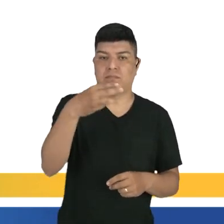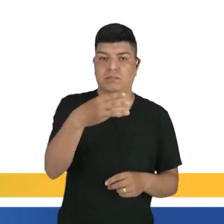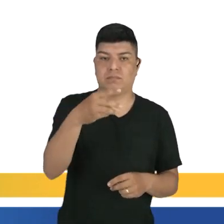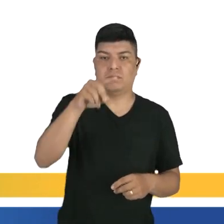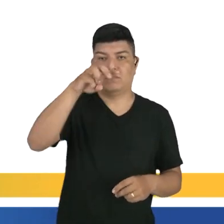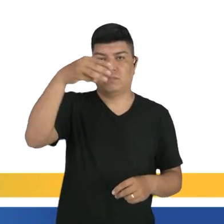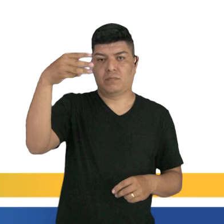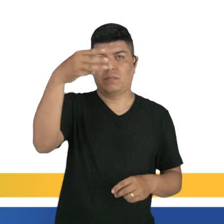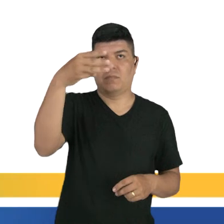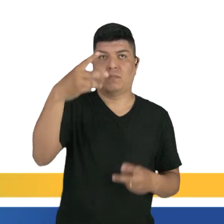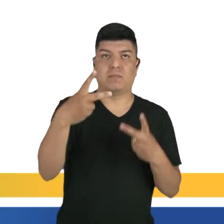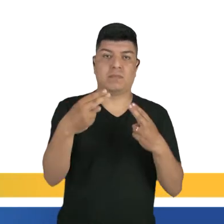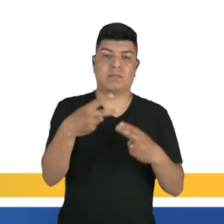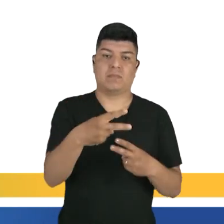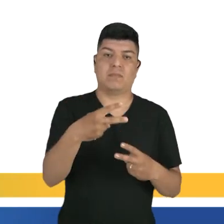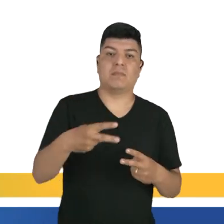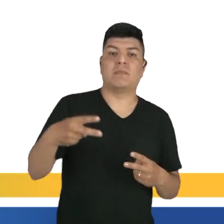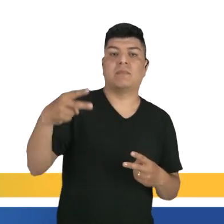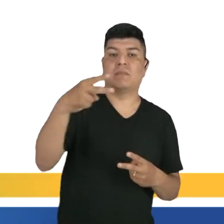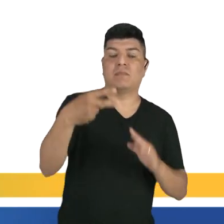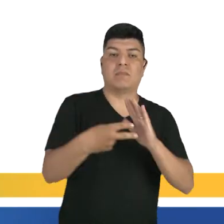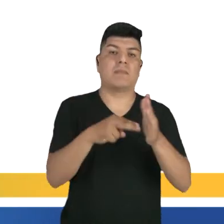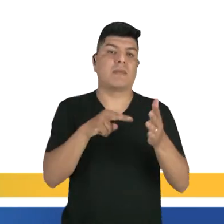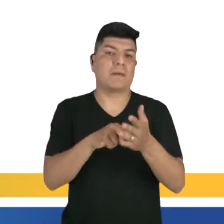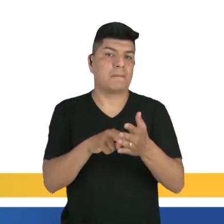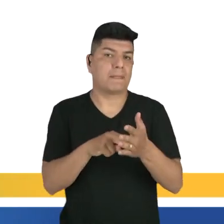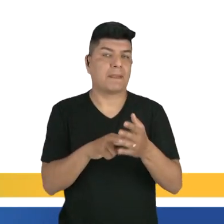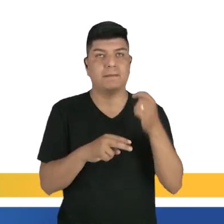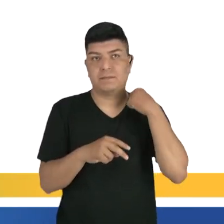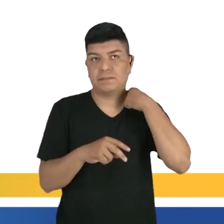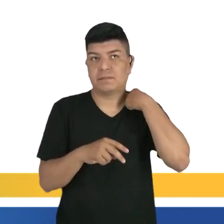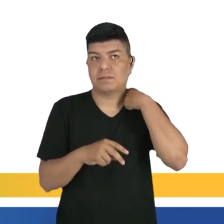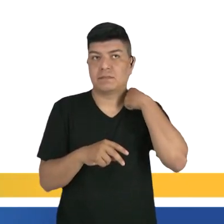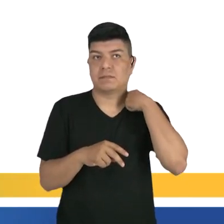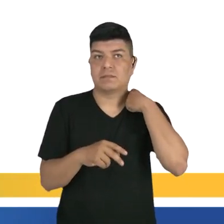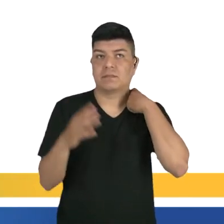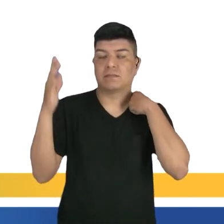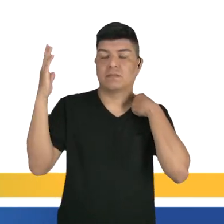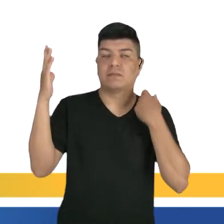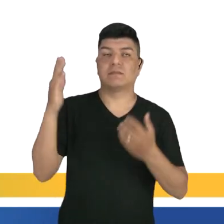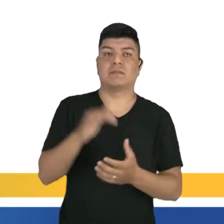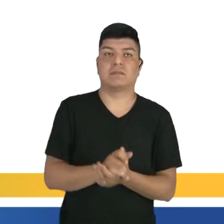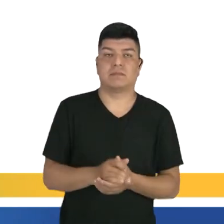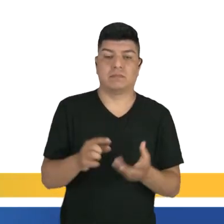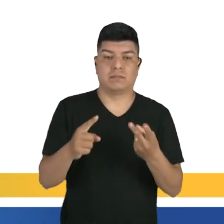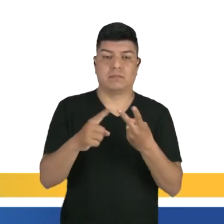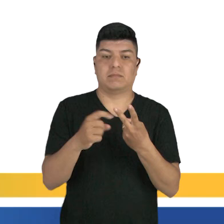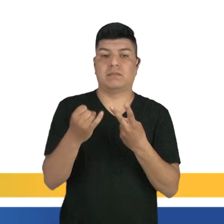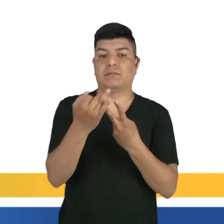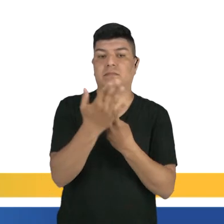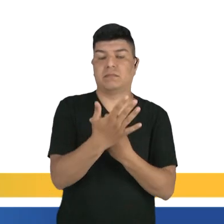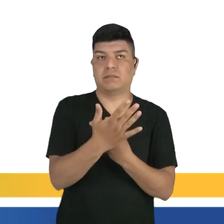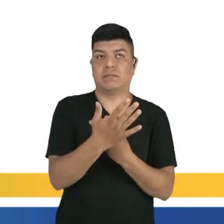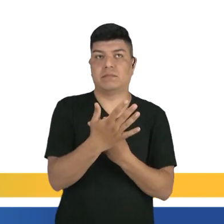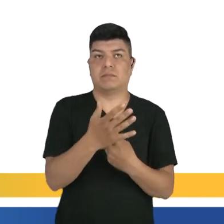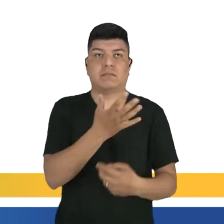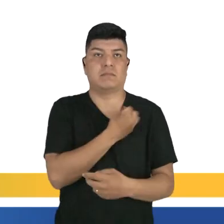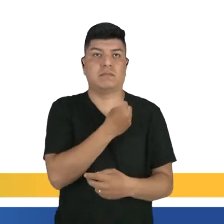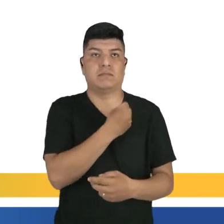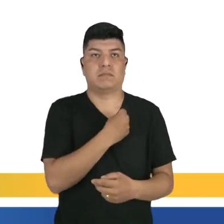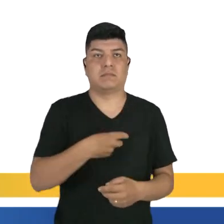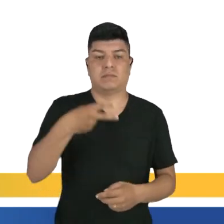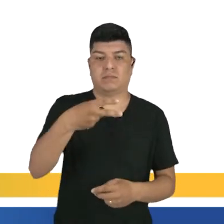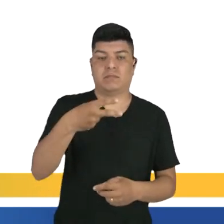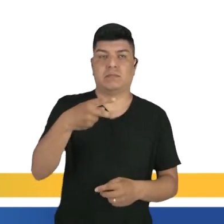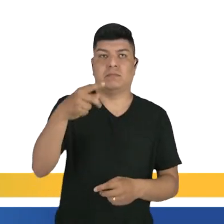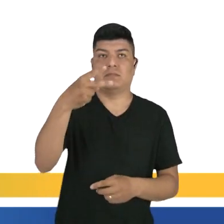cubo dá 2 ao quadrado, isso quer dizer o seguinte, pela definição lá da radiciação, que o número